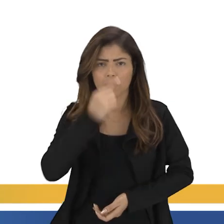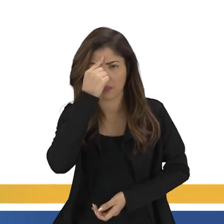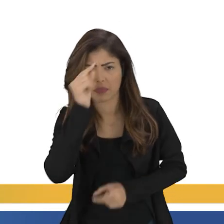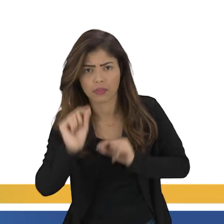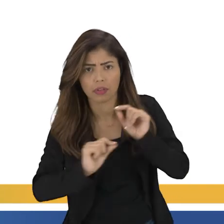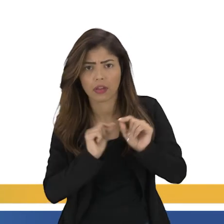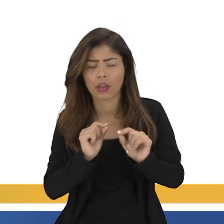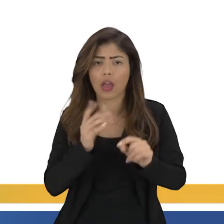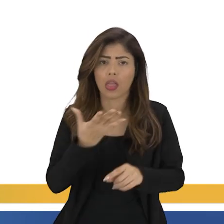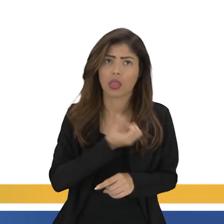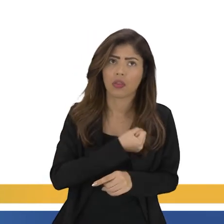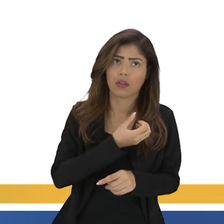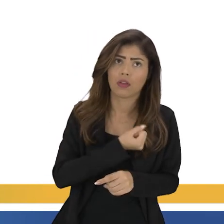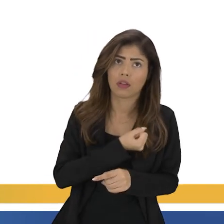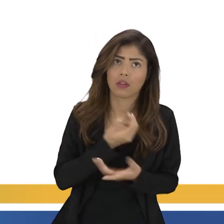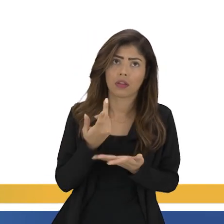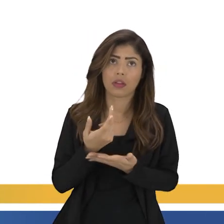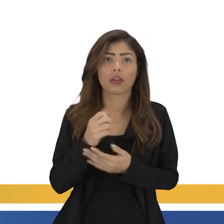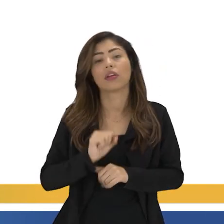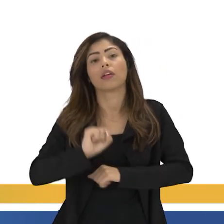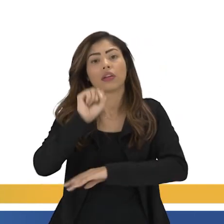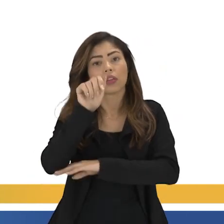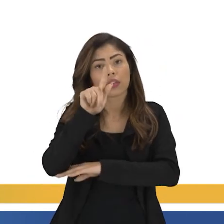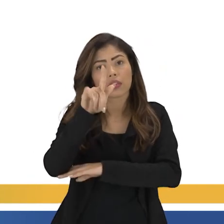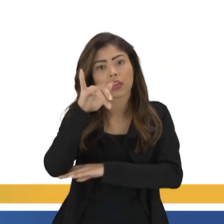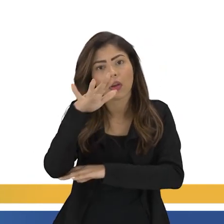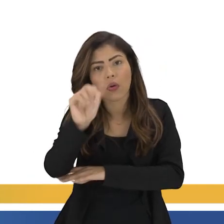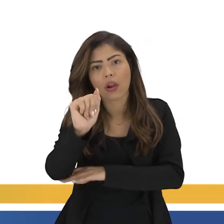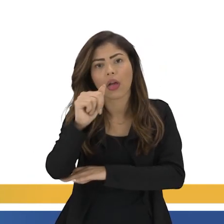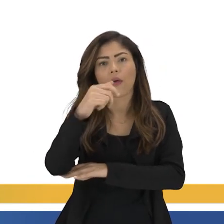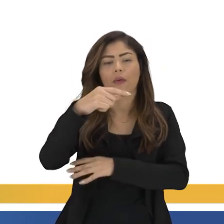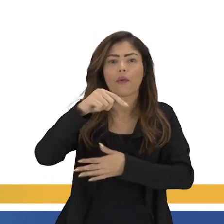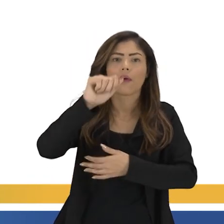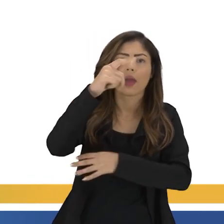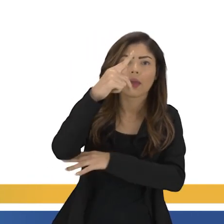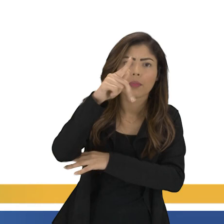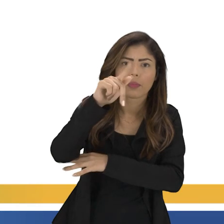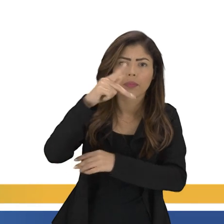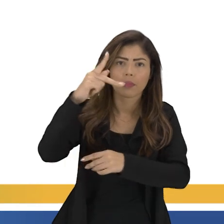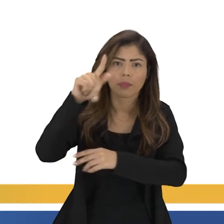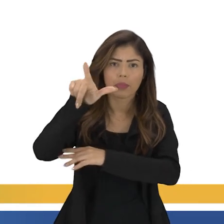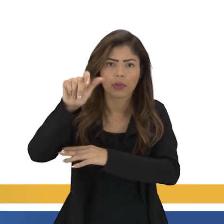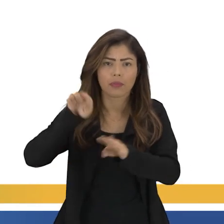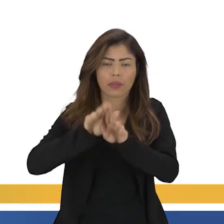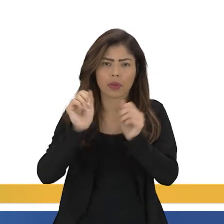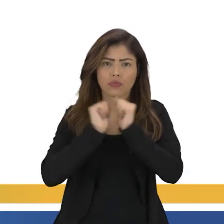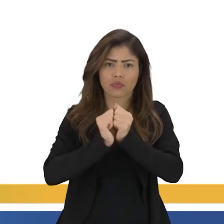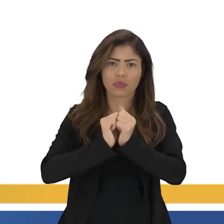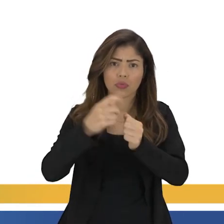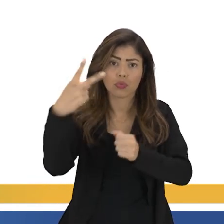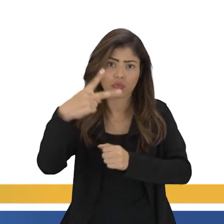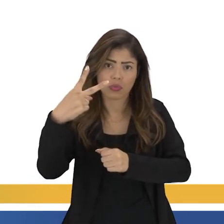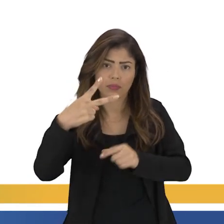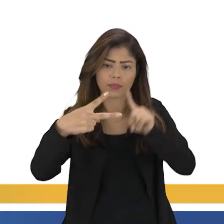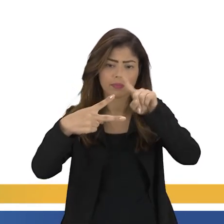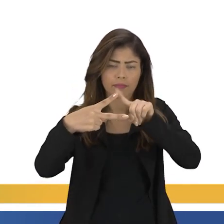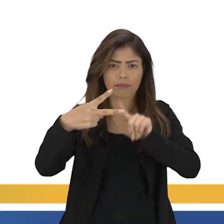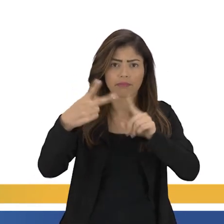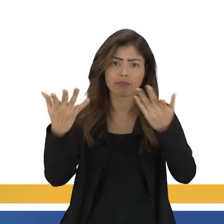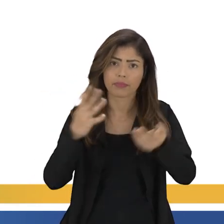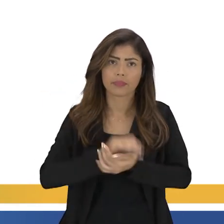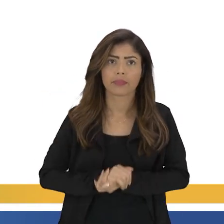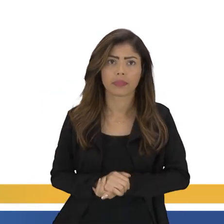que número, singular e plural, e gênero, masculino e feminino. Então, nas considerações finais, eu trouxe